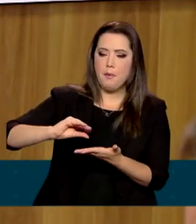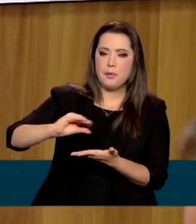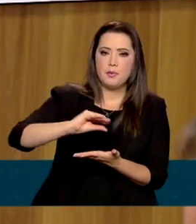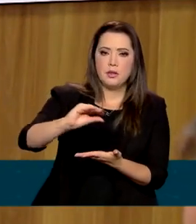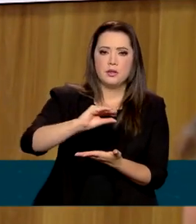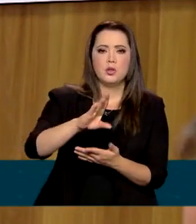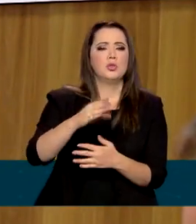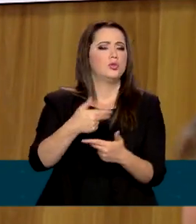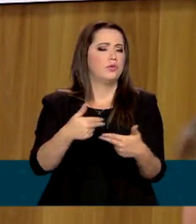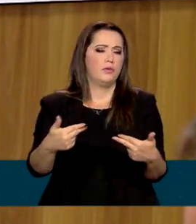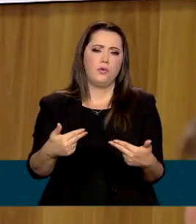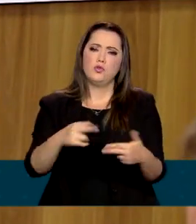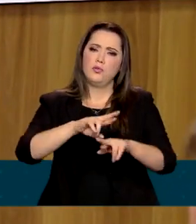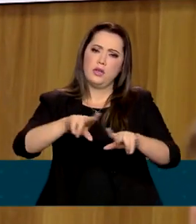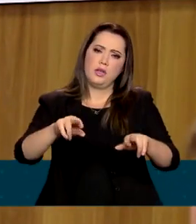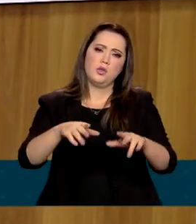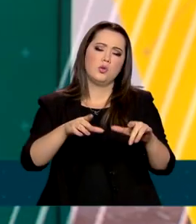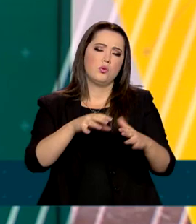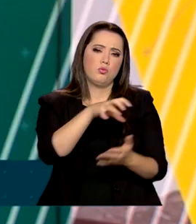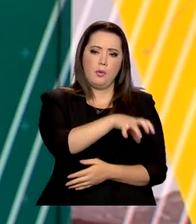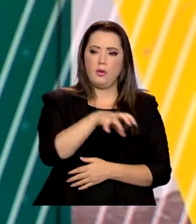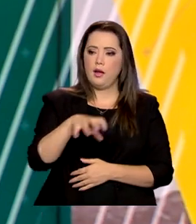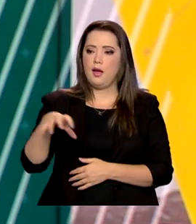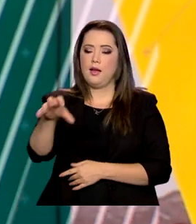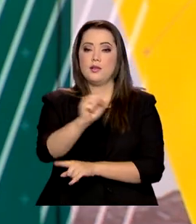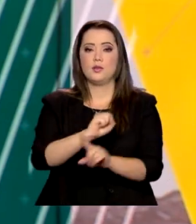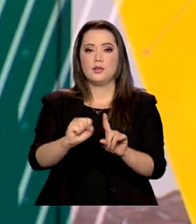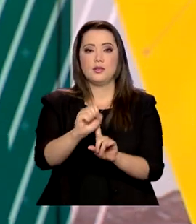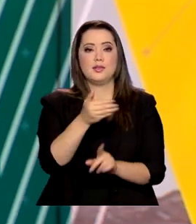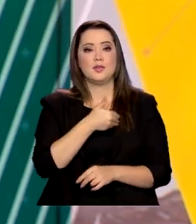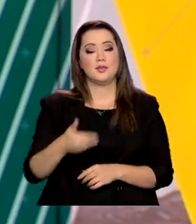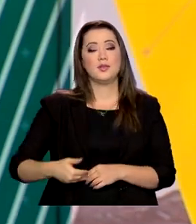sociais do governo federal. É boa sorte para todo mundo.